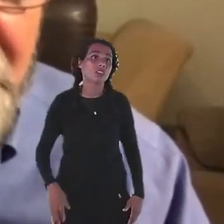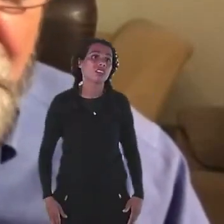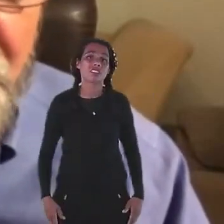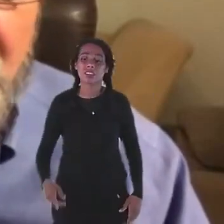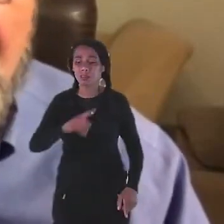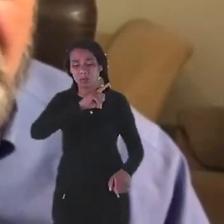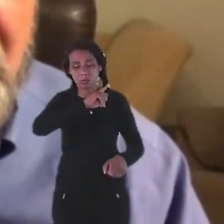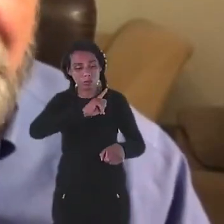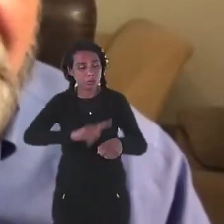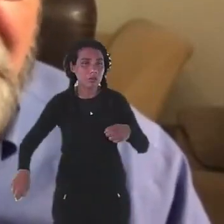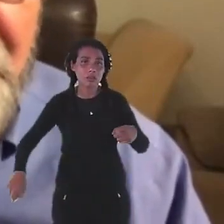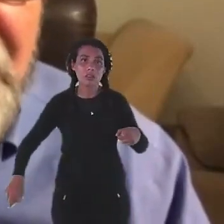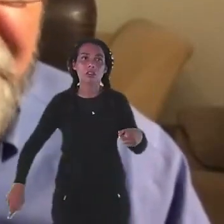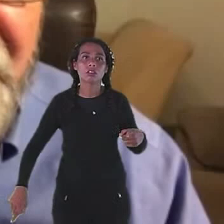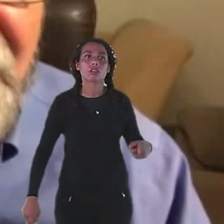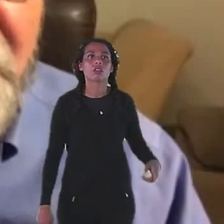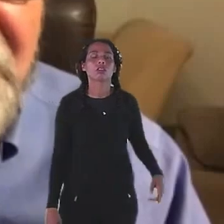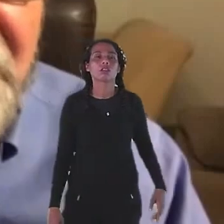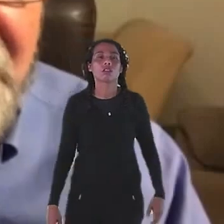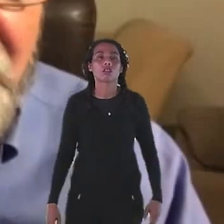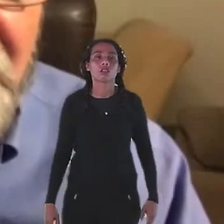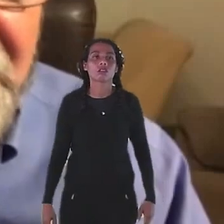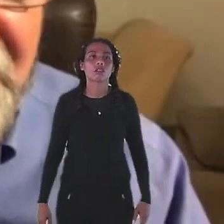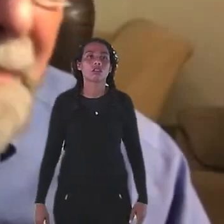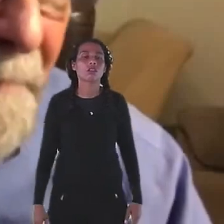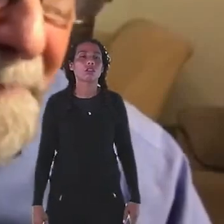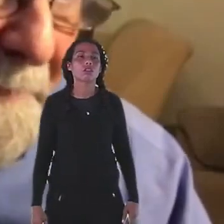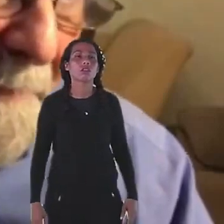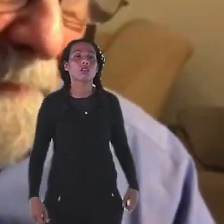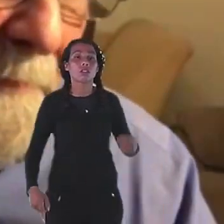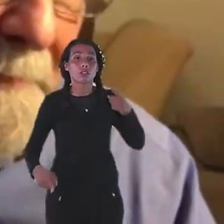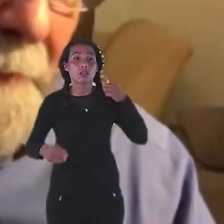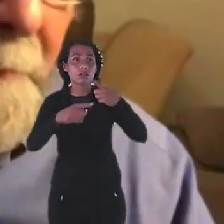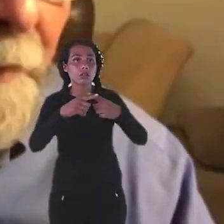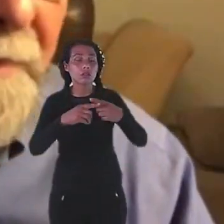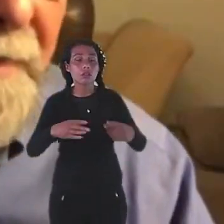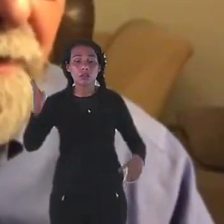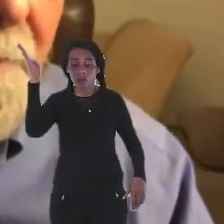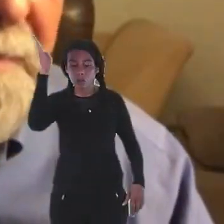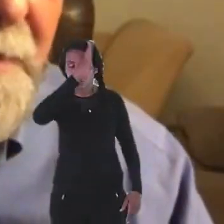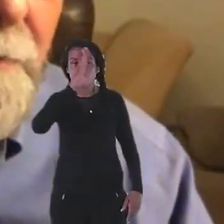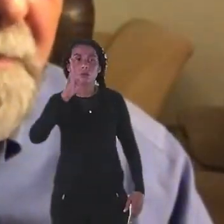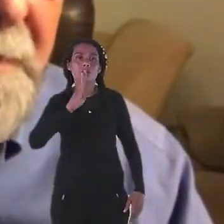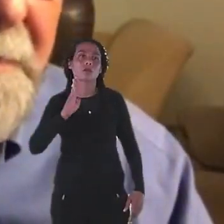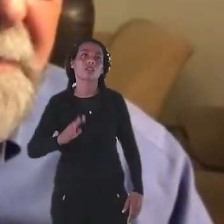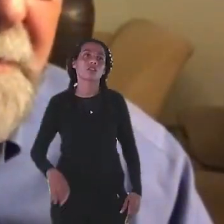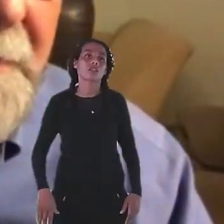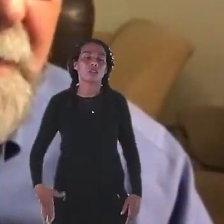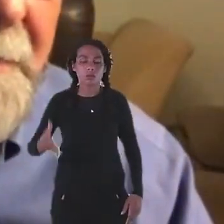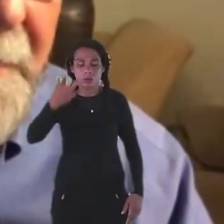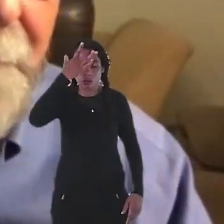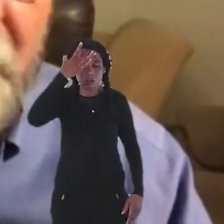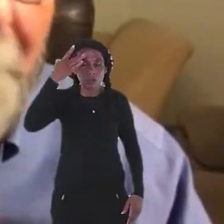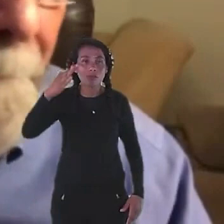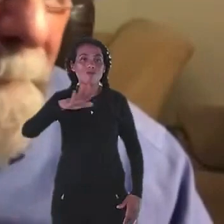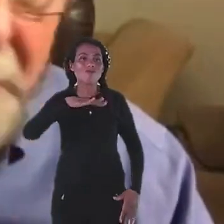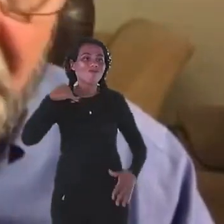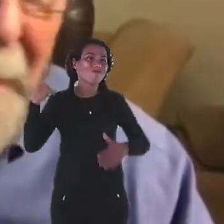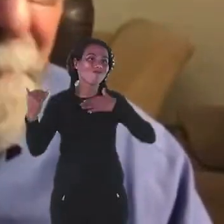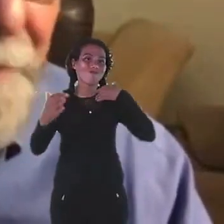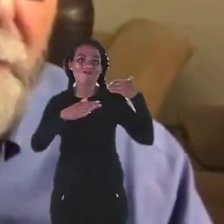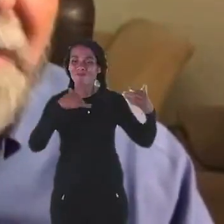já vivemos a primeira fase de uma terceira onda. Se ela vai ser tão importante como a segunda, né, que